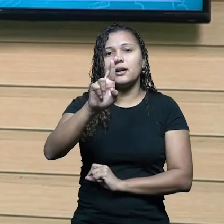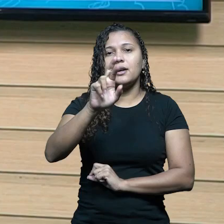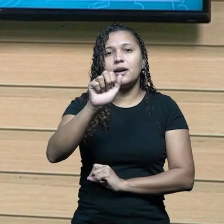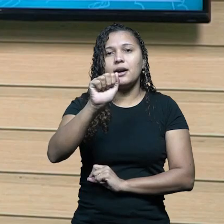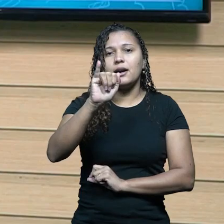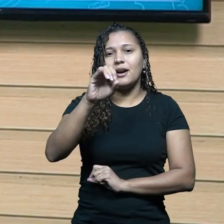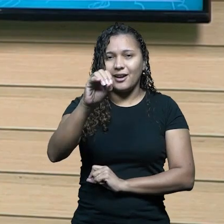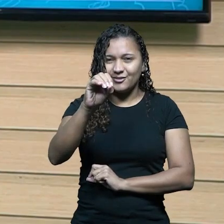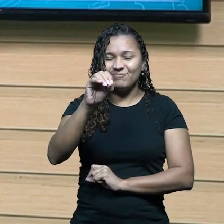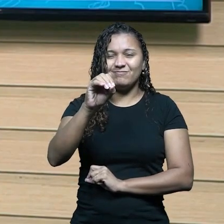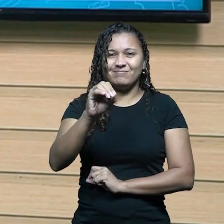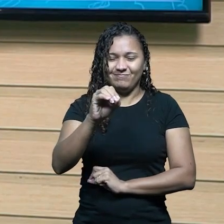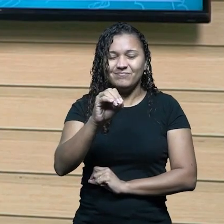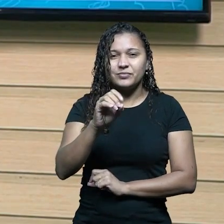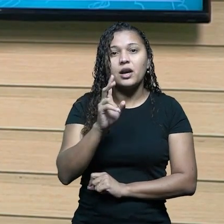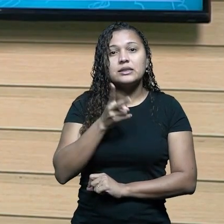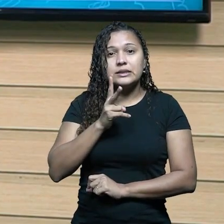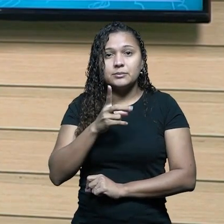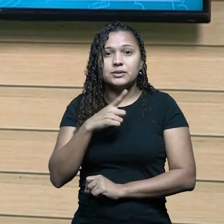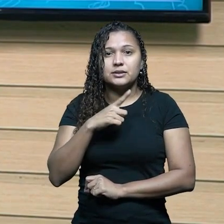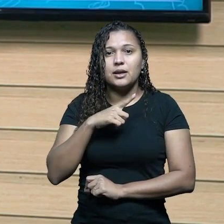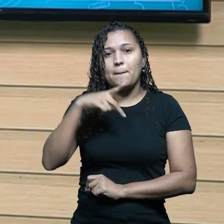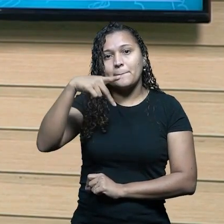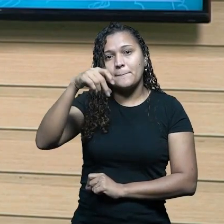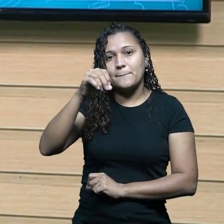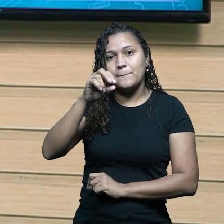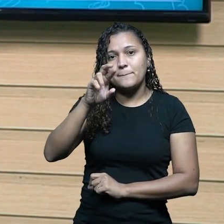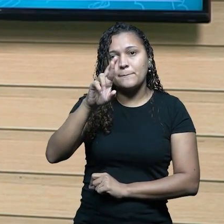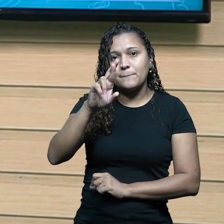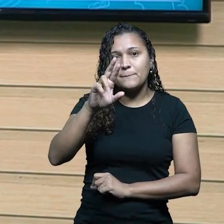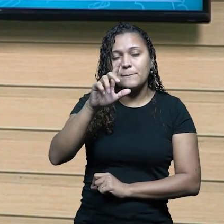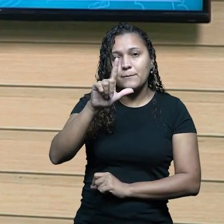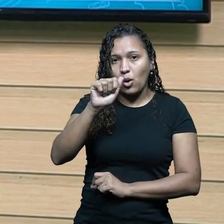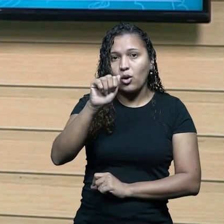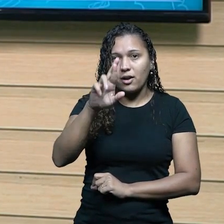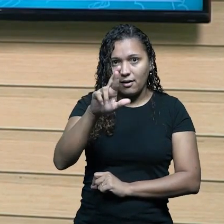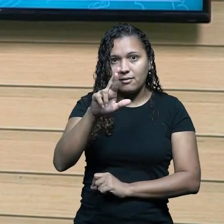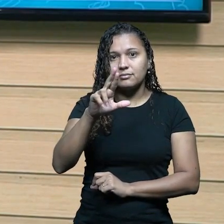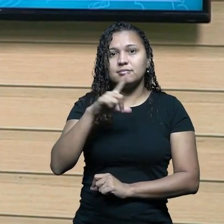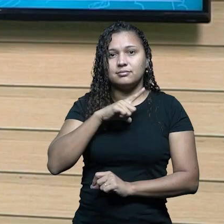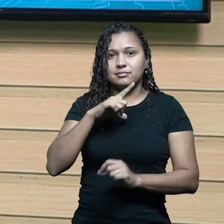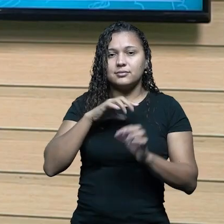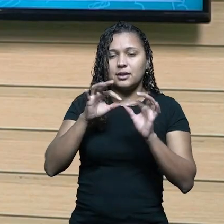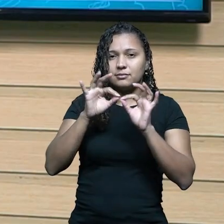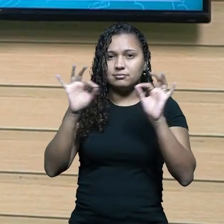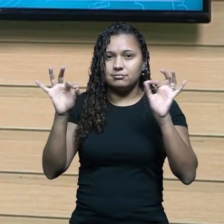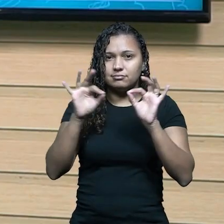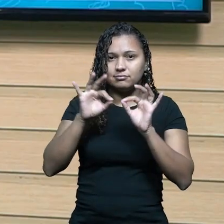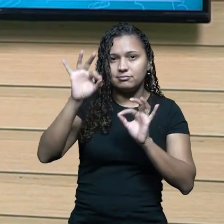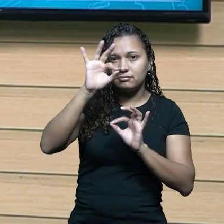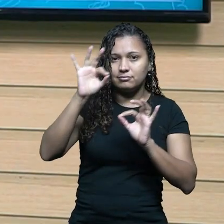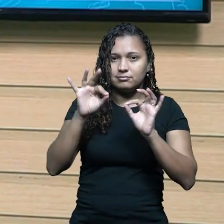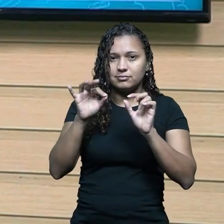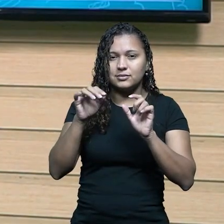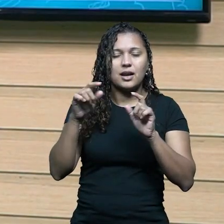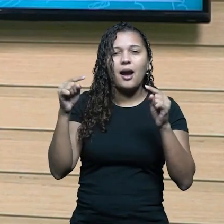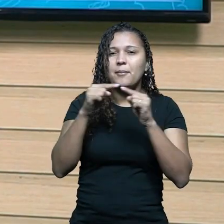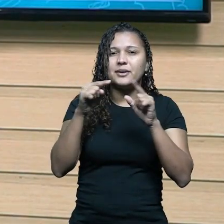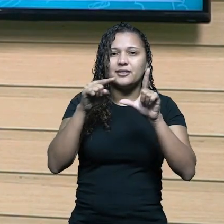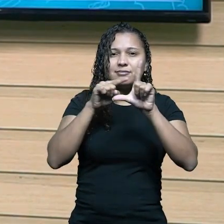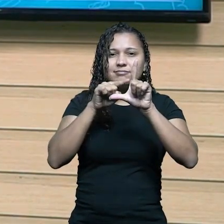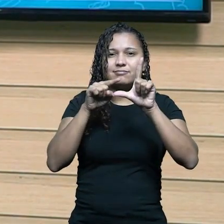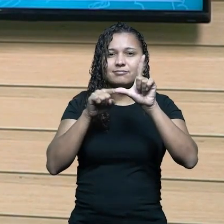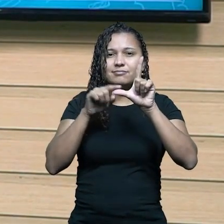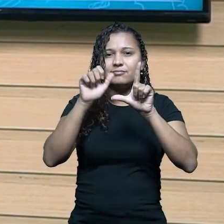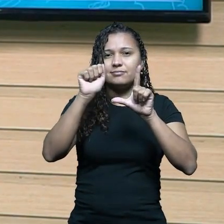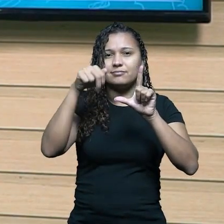polares. Então, quando estamos falando de coordenadas polar, estamos falando de abertura, formação de um ângulo. Por